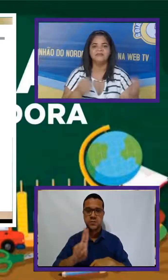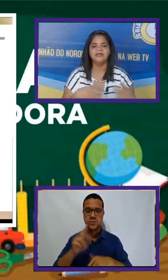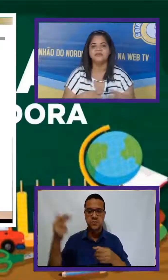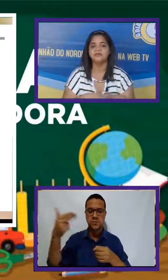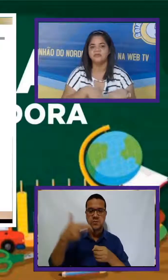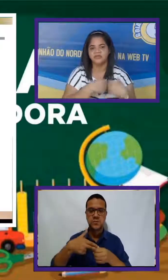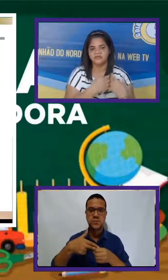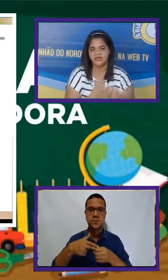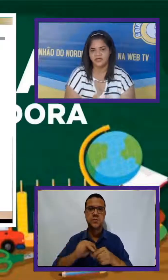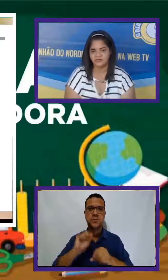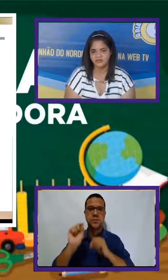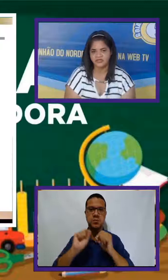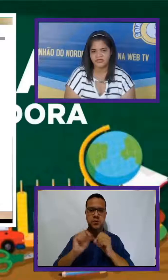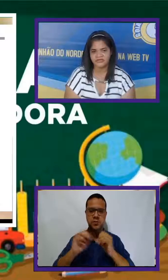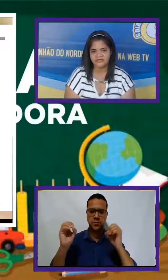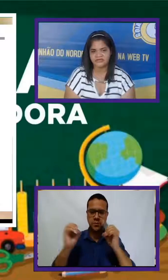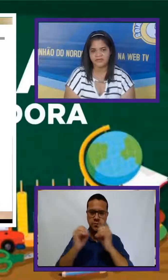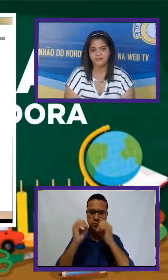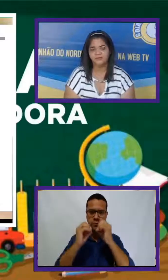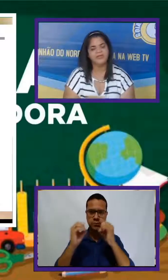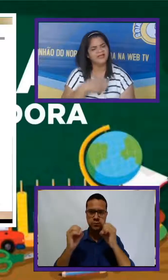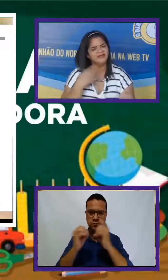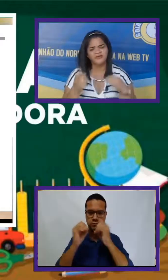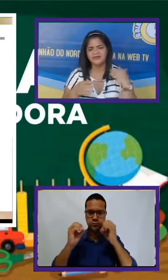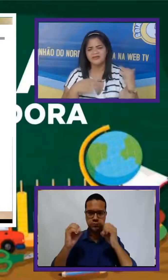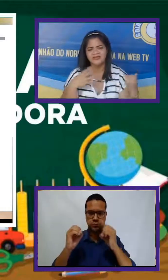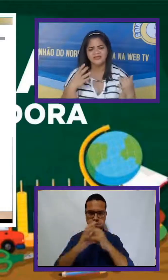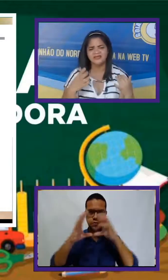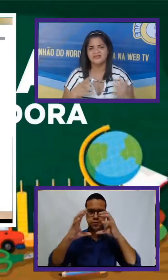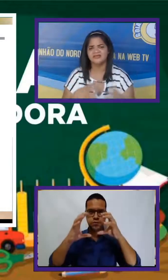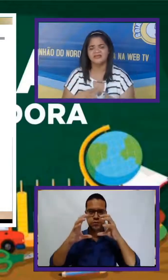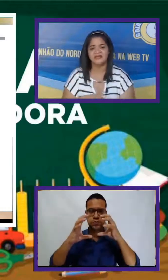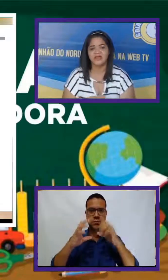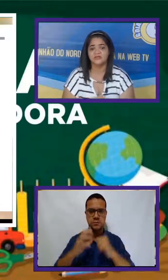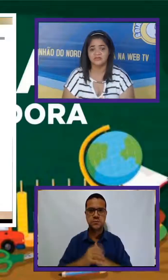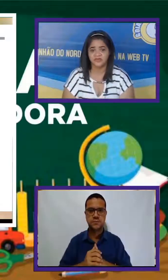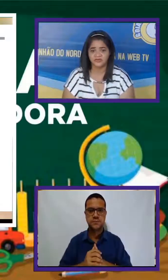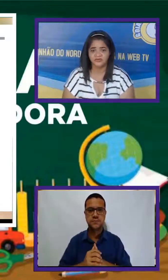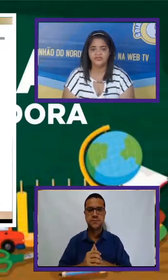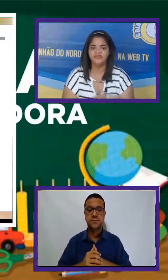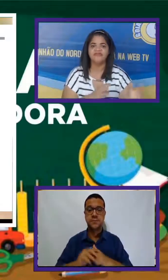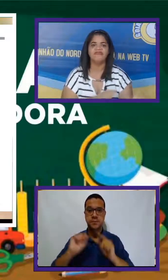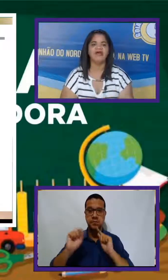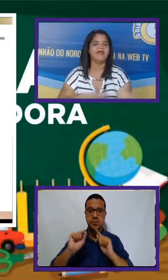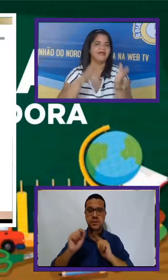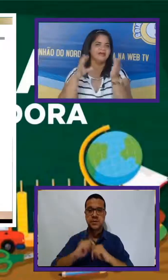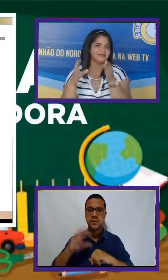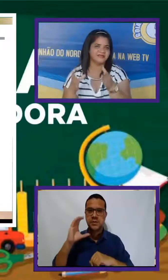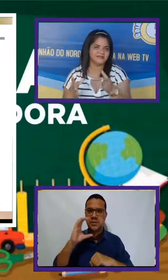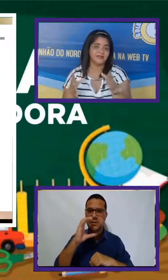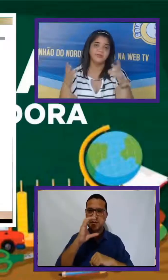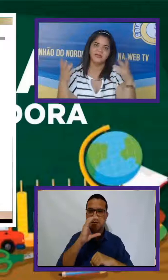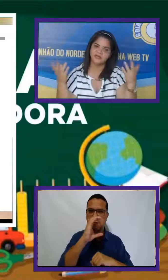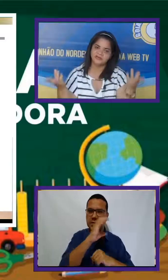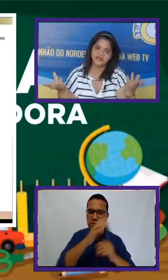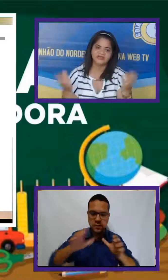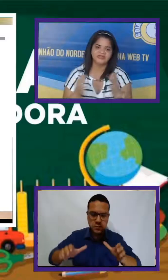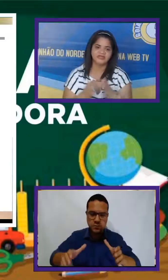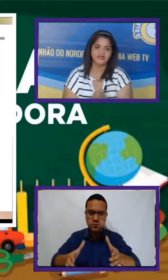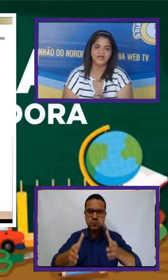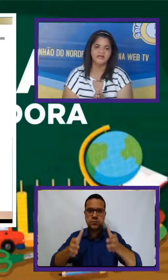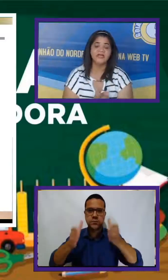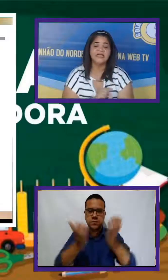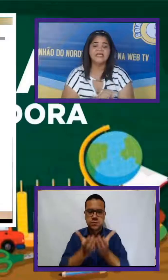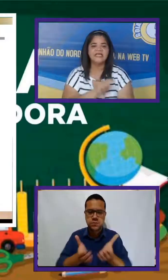bombardeamento Do núcleo de átomos Certo Em torno De 300 graus Celsius Que vai aquecer Uma